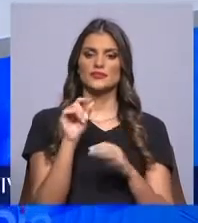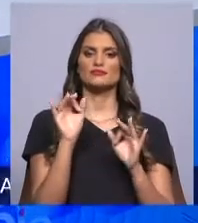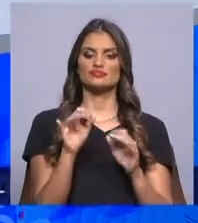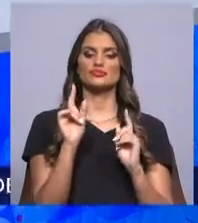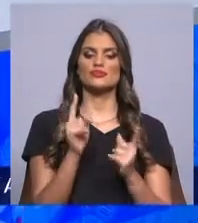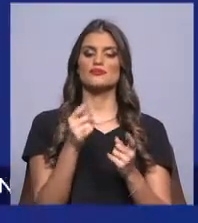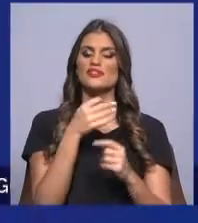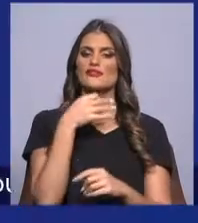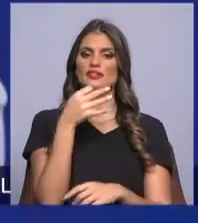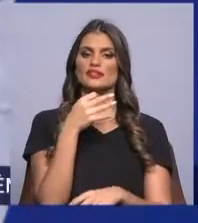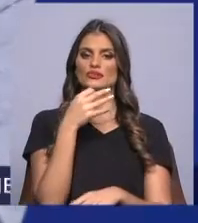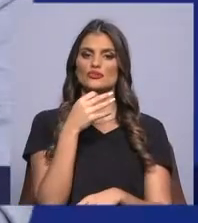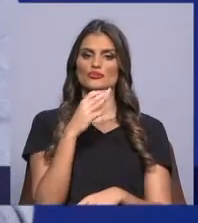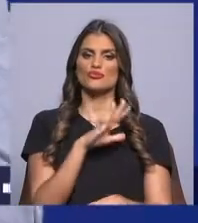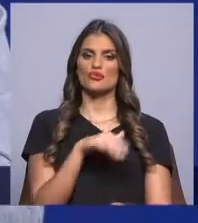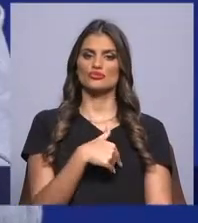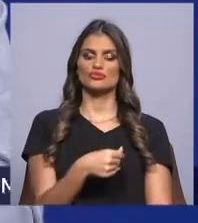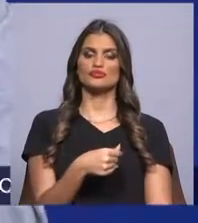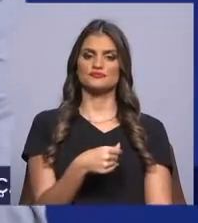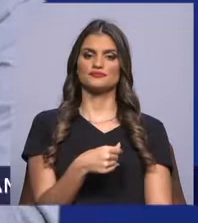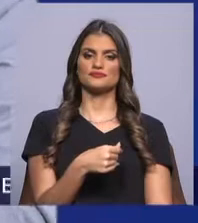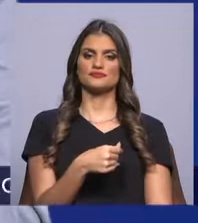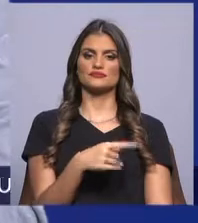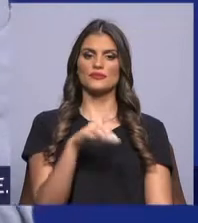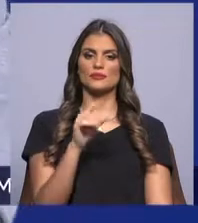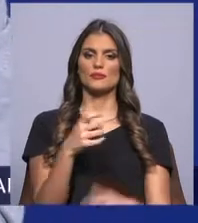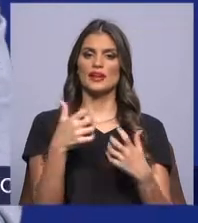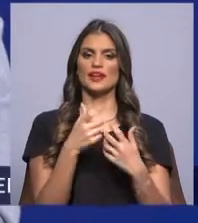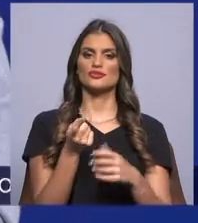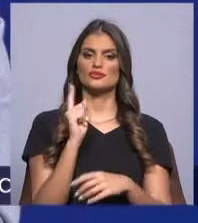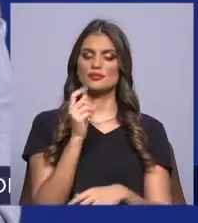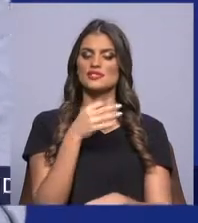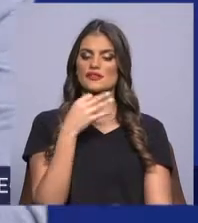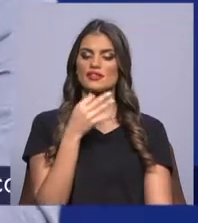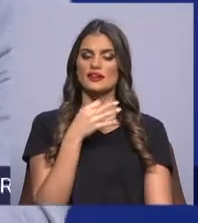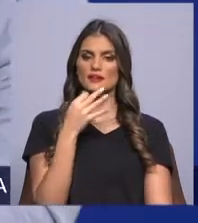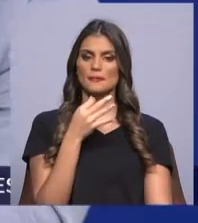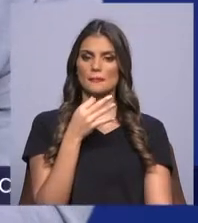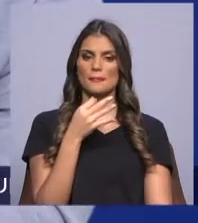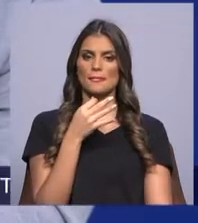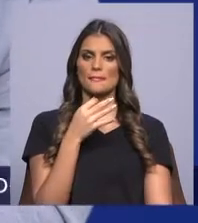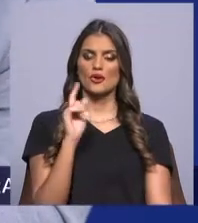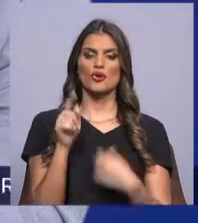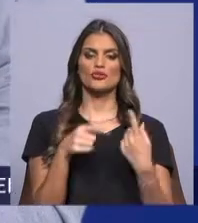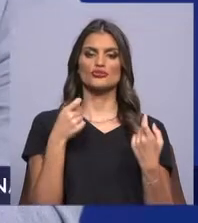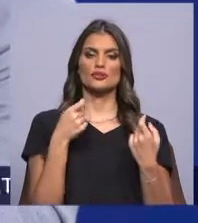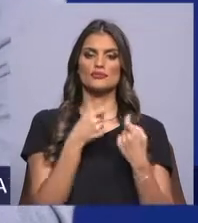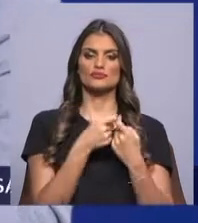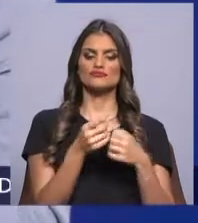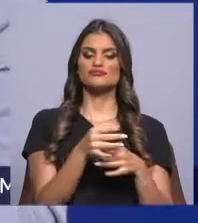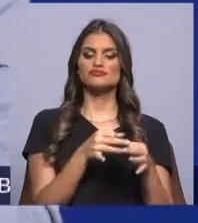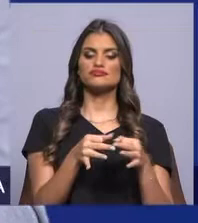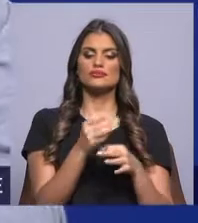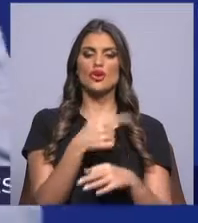começamos a falar de mundo e antimundo, não é felizmente nenhuma guerra, estamos a falar mesmo de outro tipo de partículas que